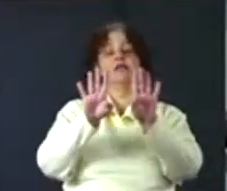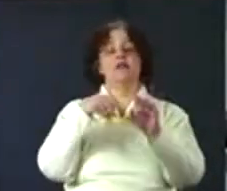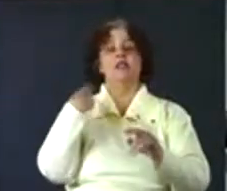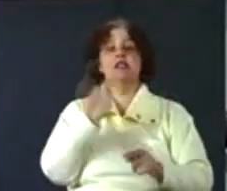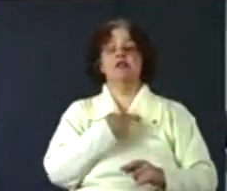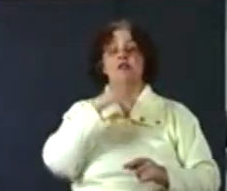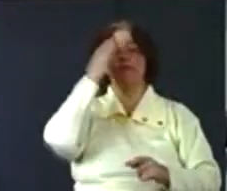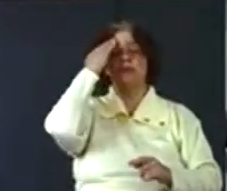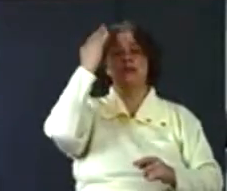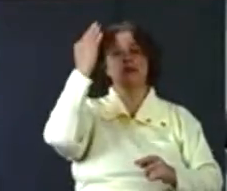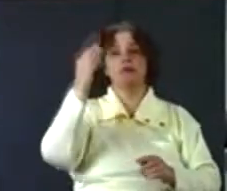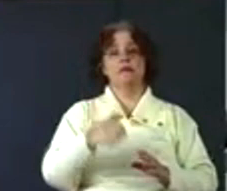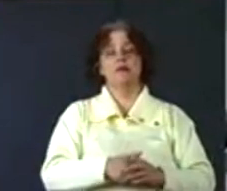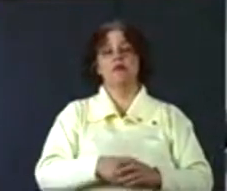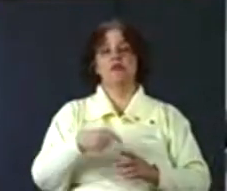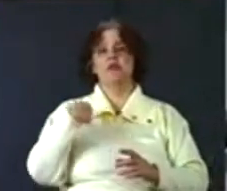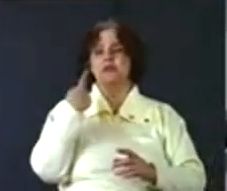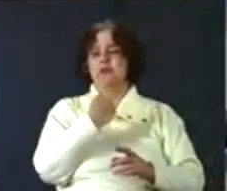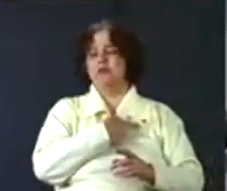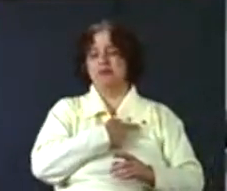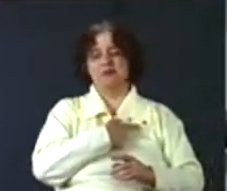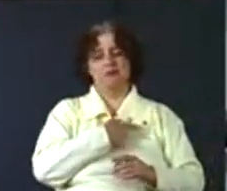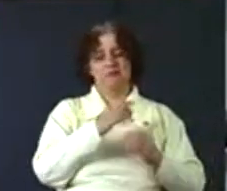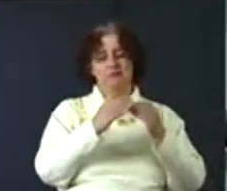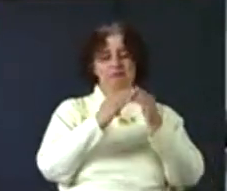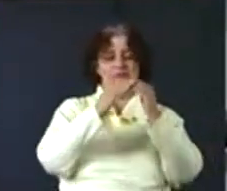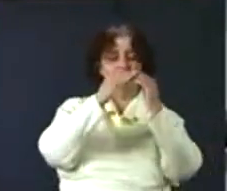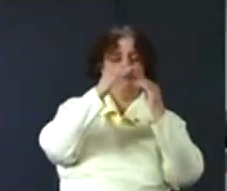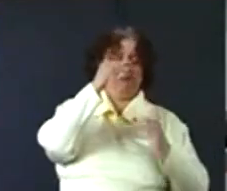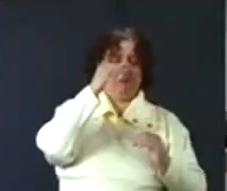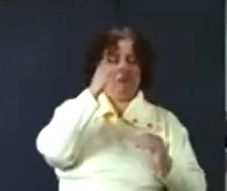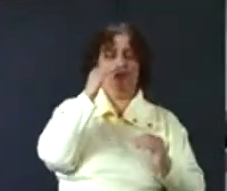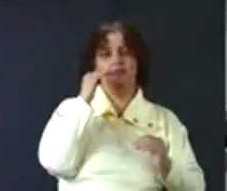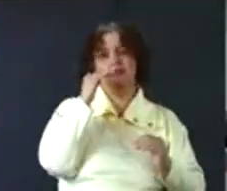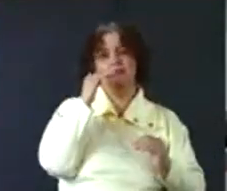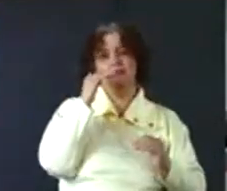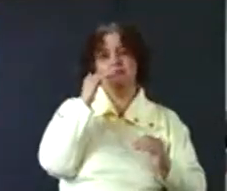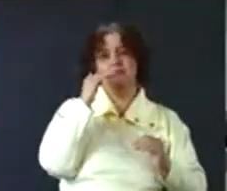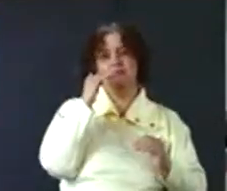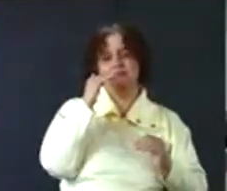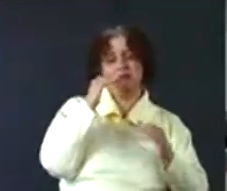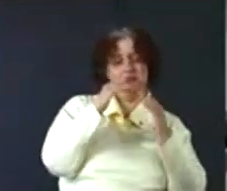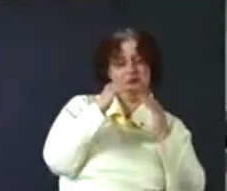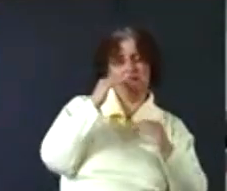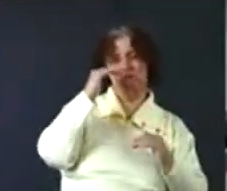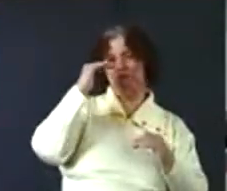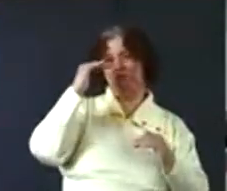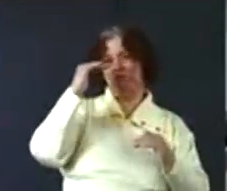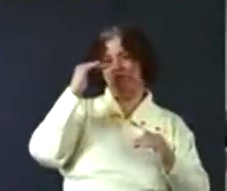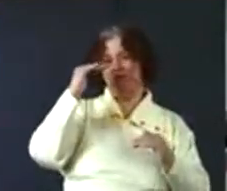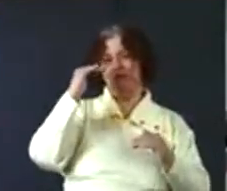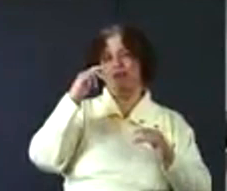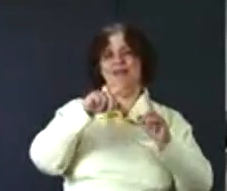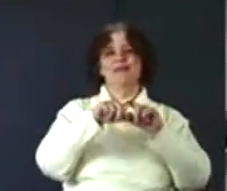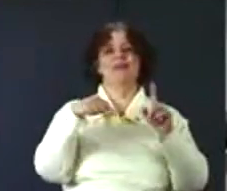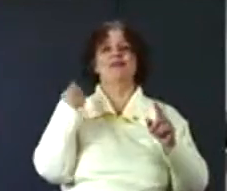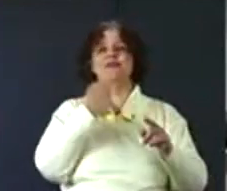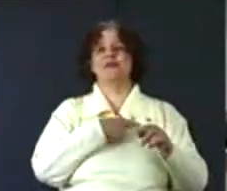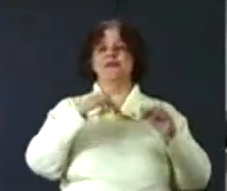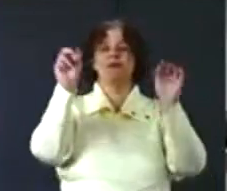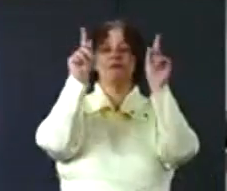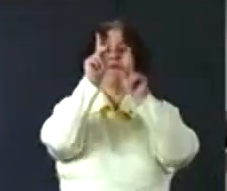inferiores a alguns na terra, mas nós somos o povo mais feliz que existe na face da terra, a despeito das lutas, das dores que